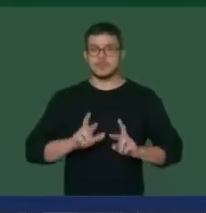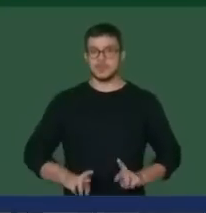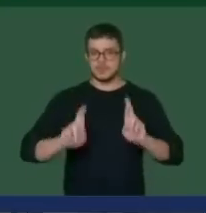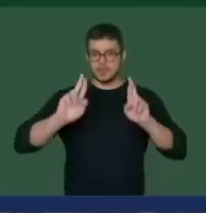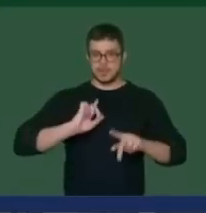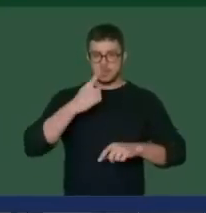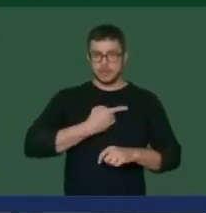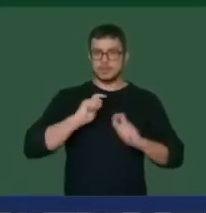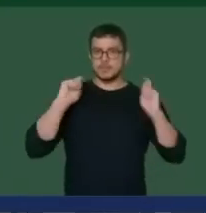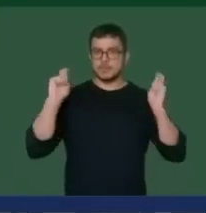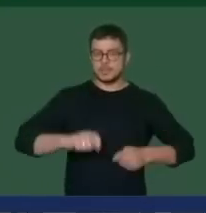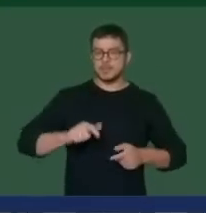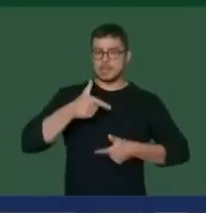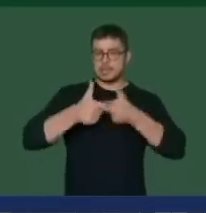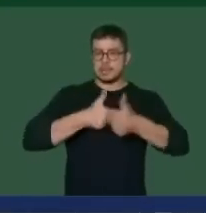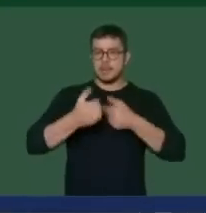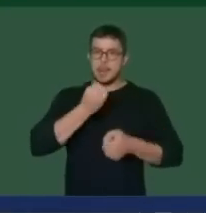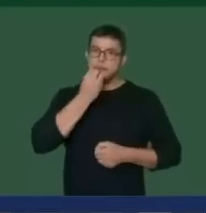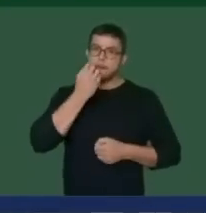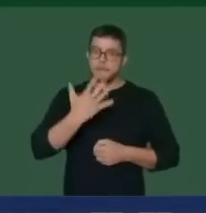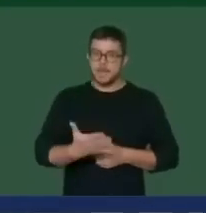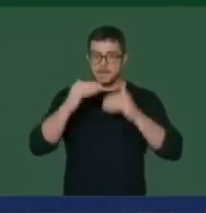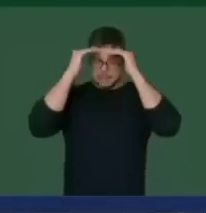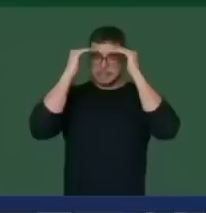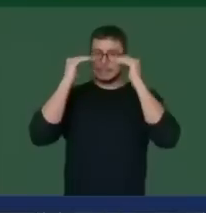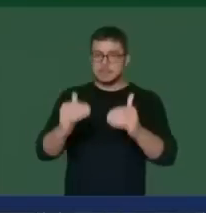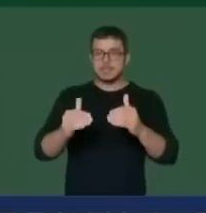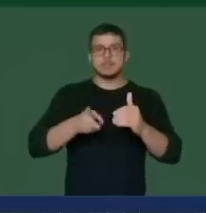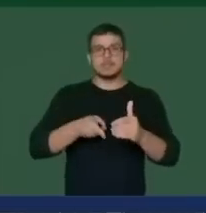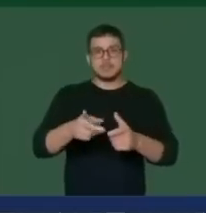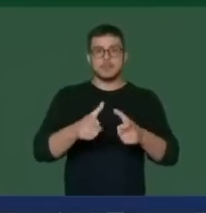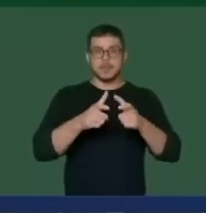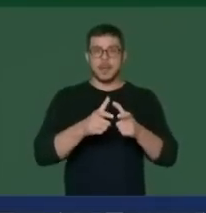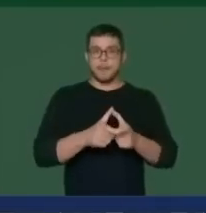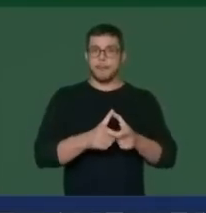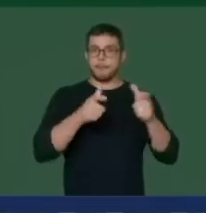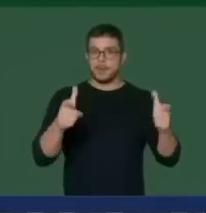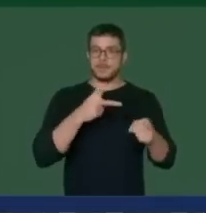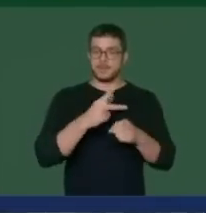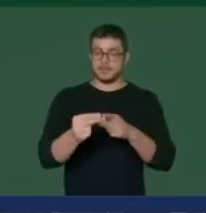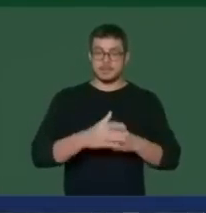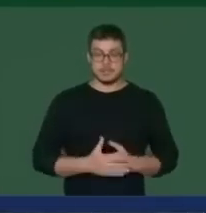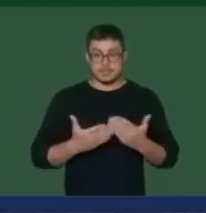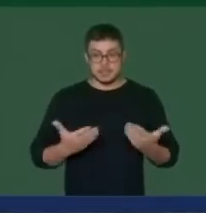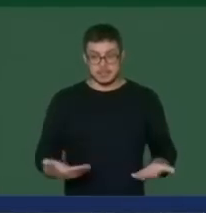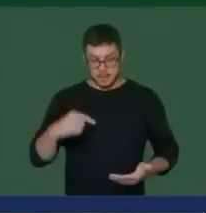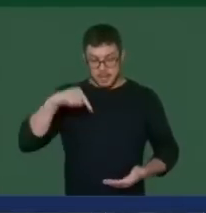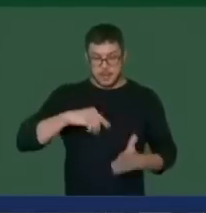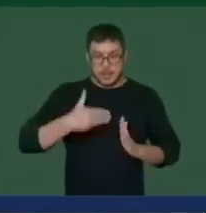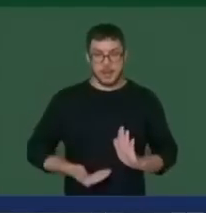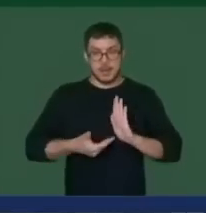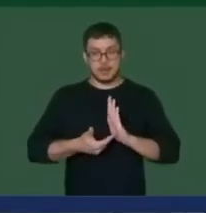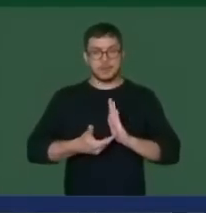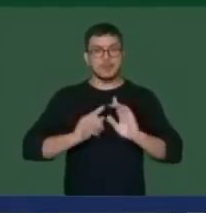e participativa, fiel ao princípio da maioria. Esta Câmara dos Deputados tem um enorme